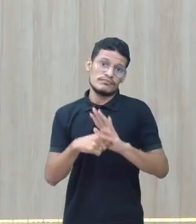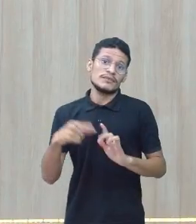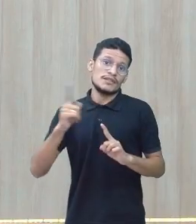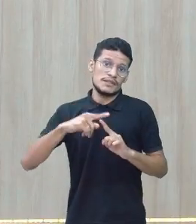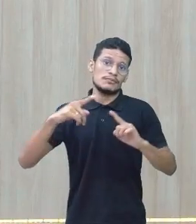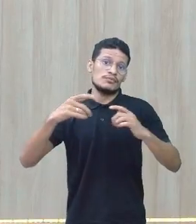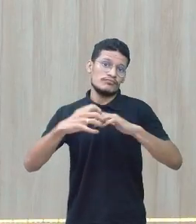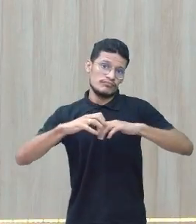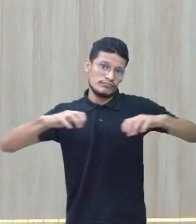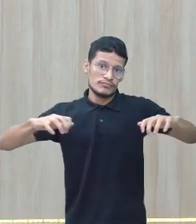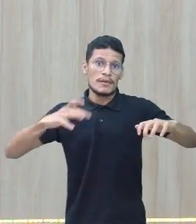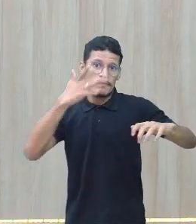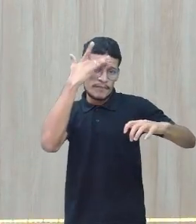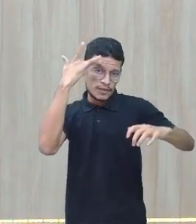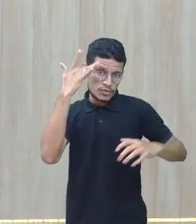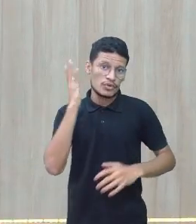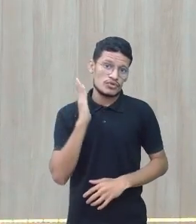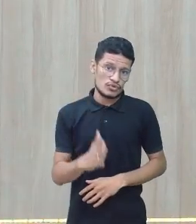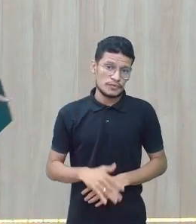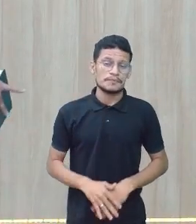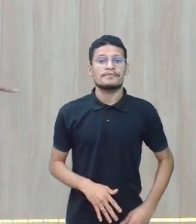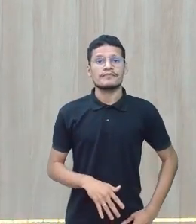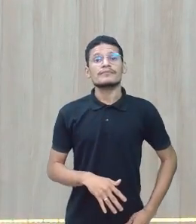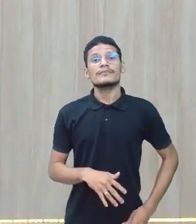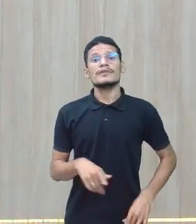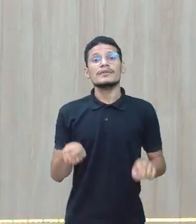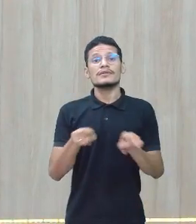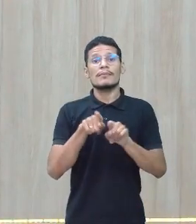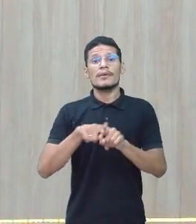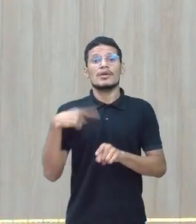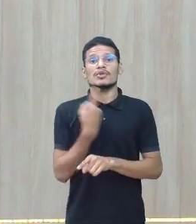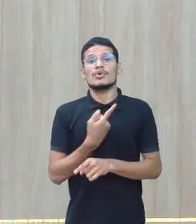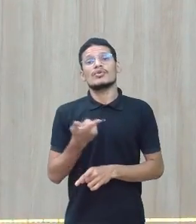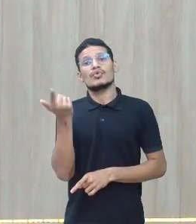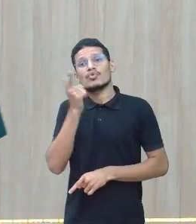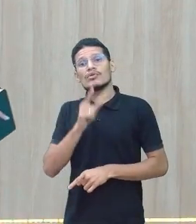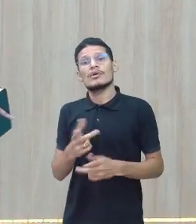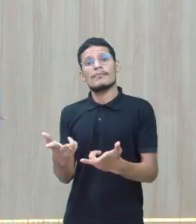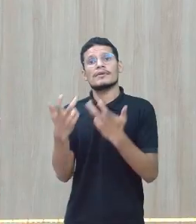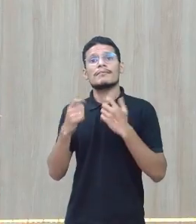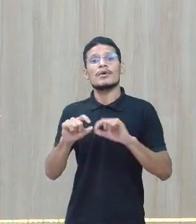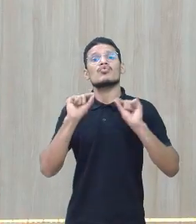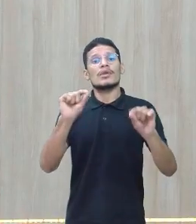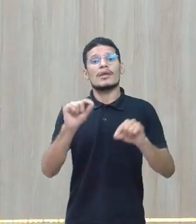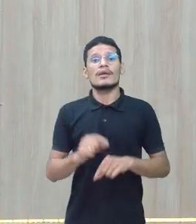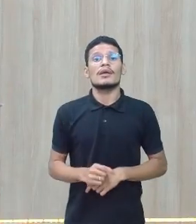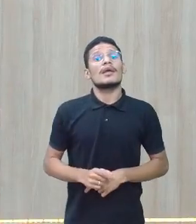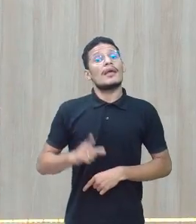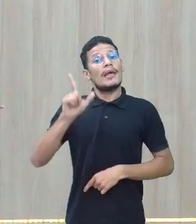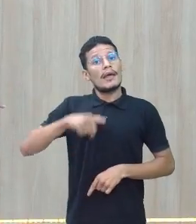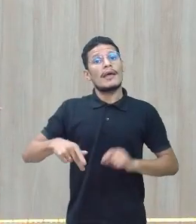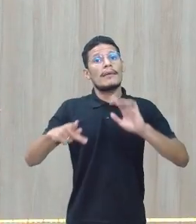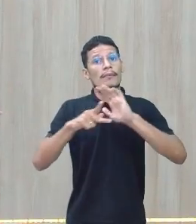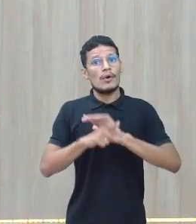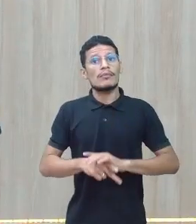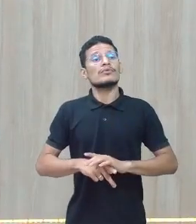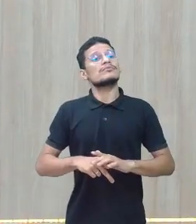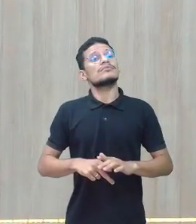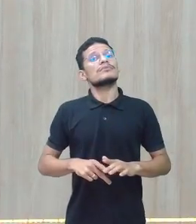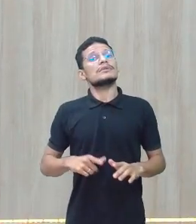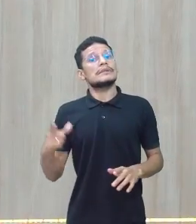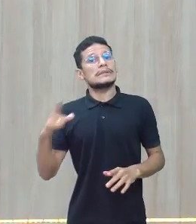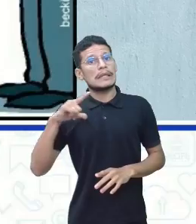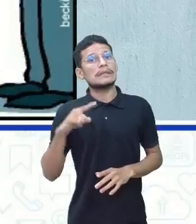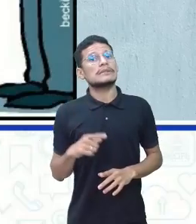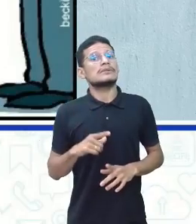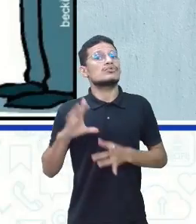as pessoas normalmente. Contudo, a gente consegue perceber nessa tirinha do Armandinho que ela serve como pretexto para toda uma situação.